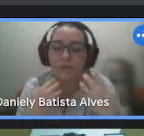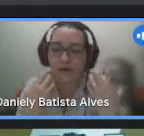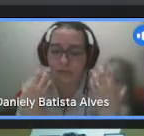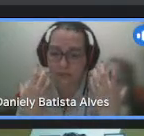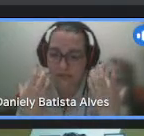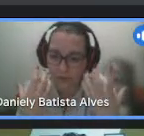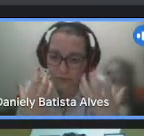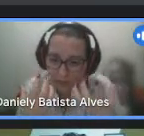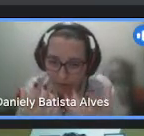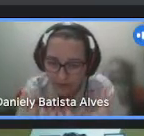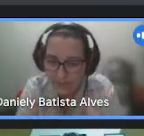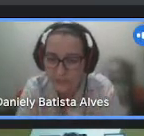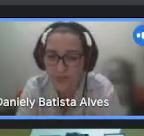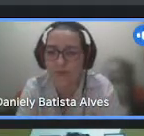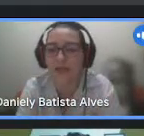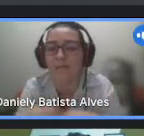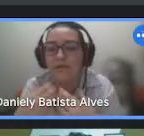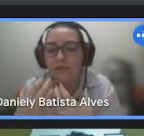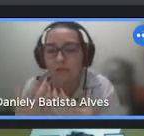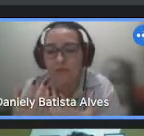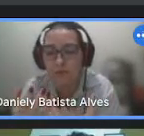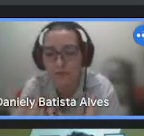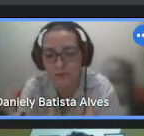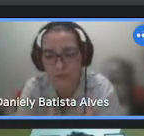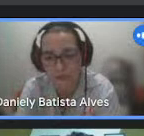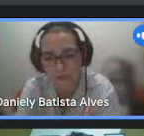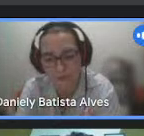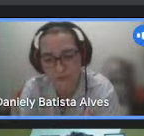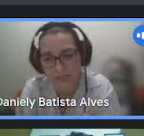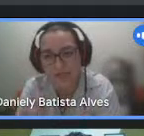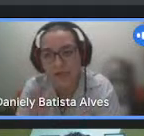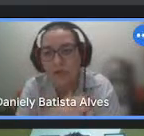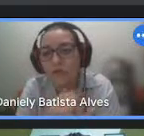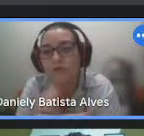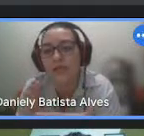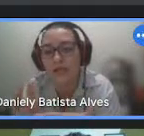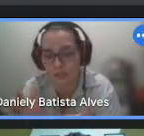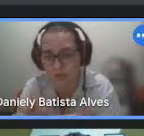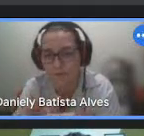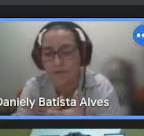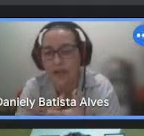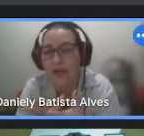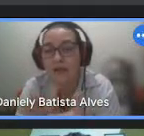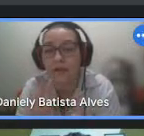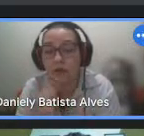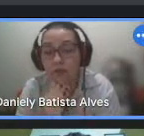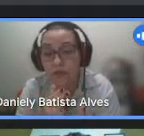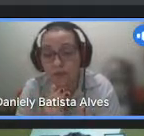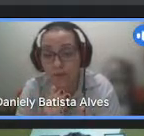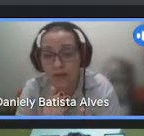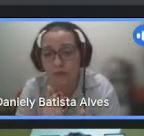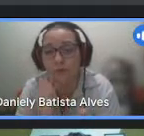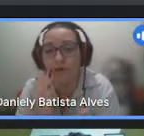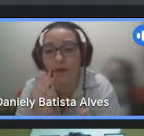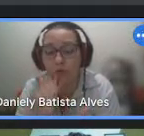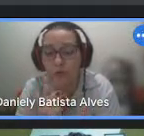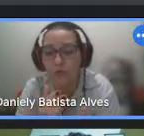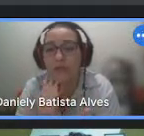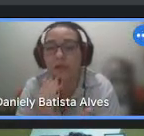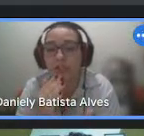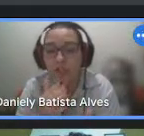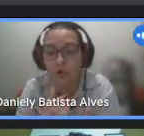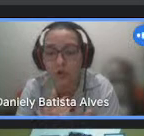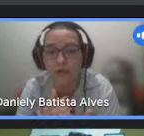você possa passar com tranquilidade pelo CEP, desenvolver o seu projeto de pesquisa, tudo certinho, tá? Então, não tenham medo,